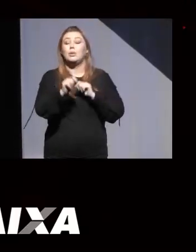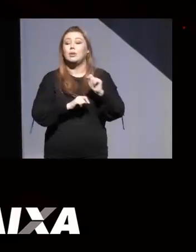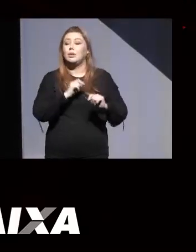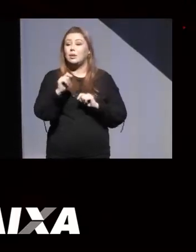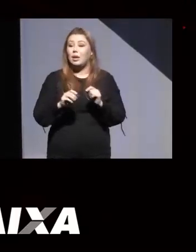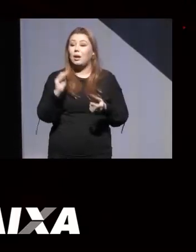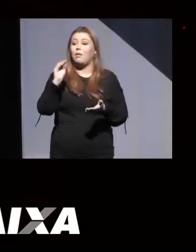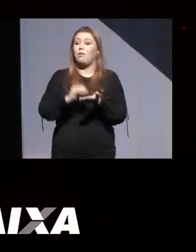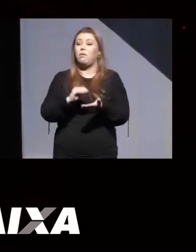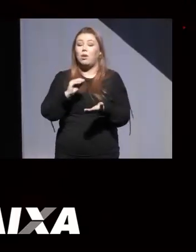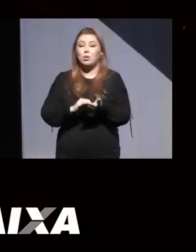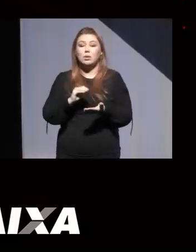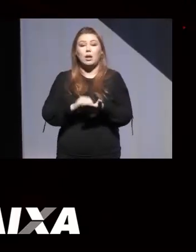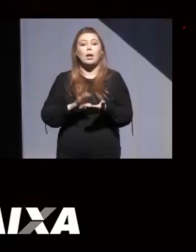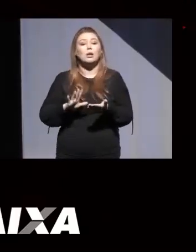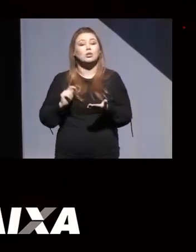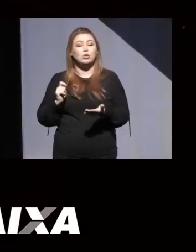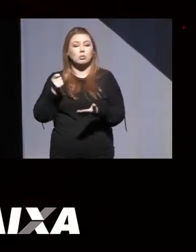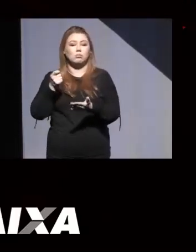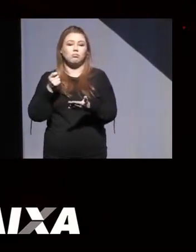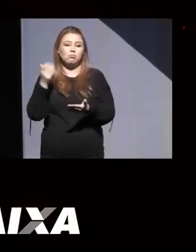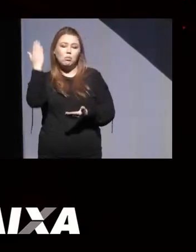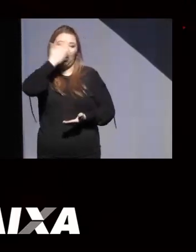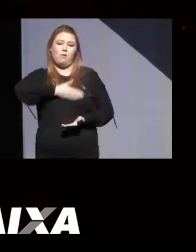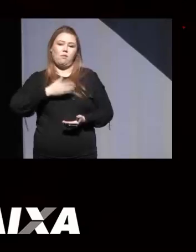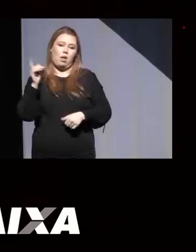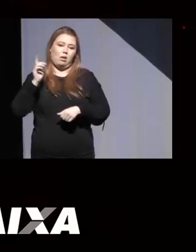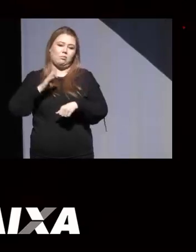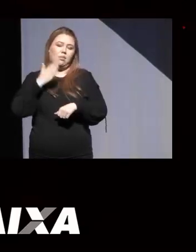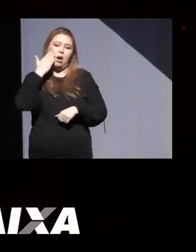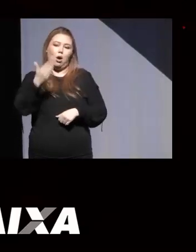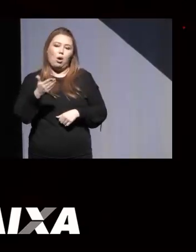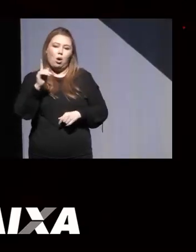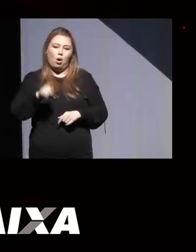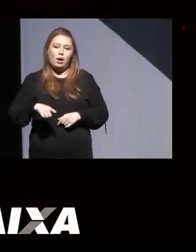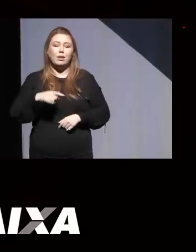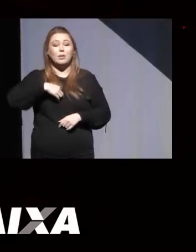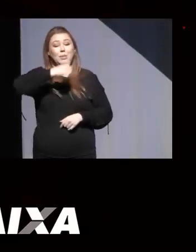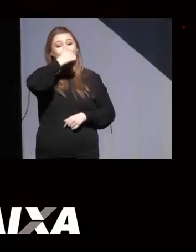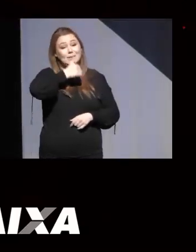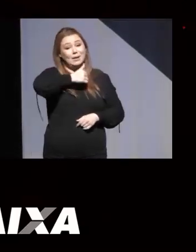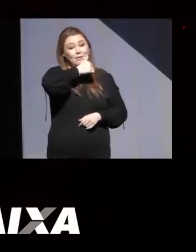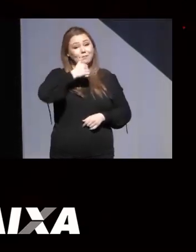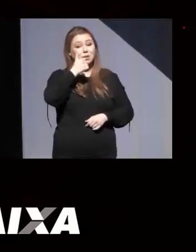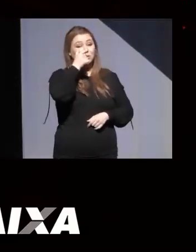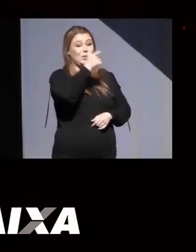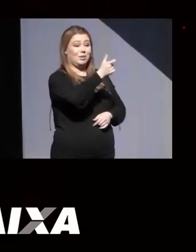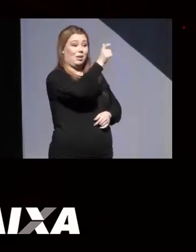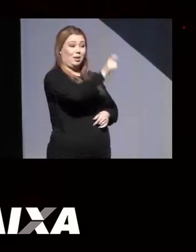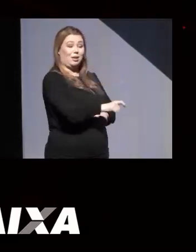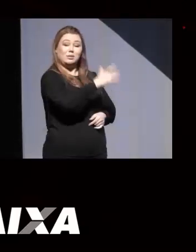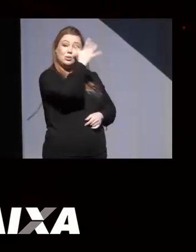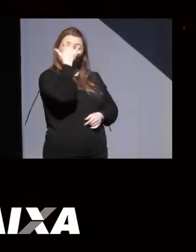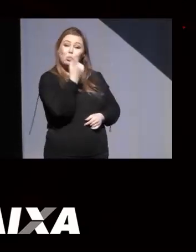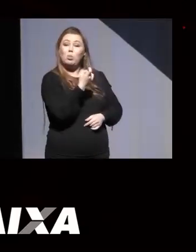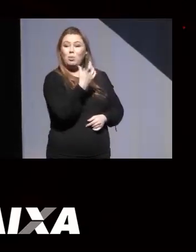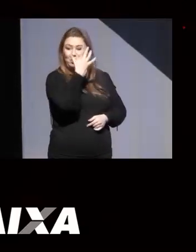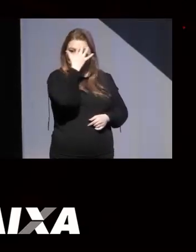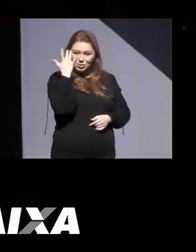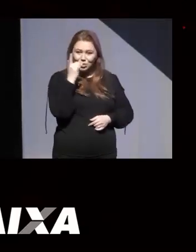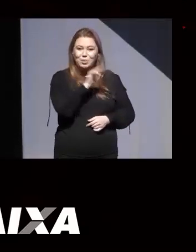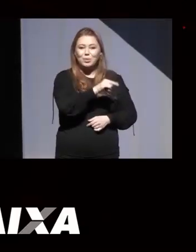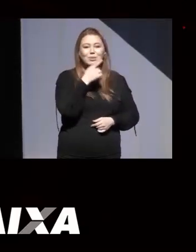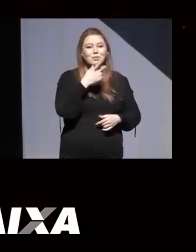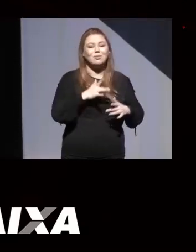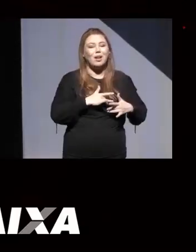de contraprestação direta, sacrifício de um interesse individual, ou seja, quando se fala em